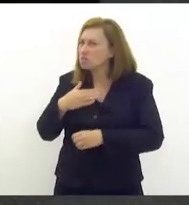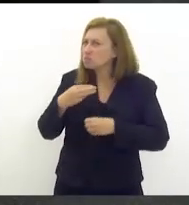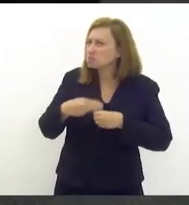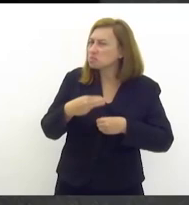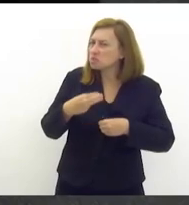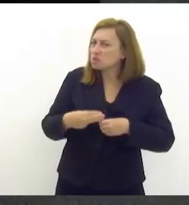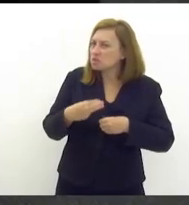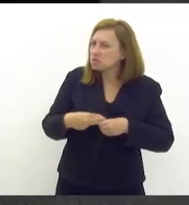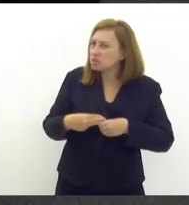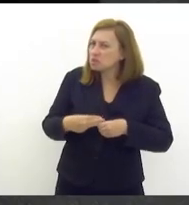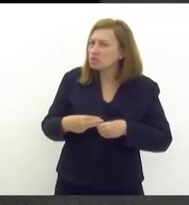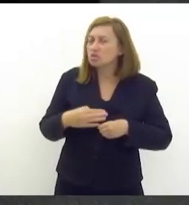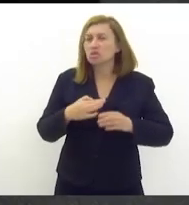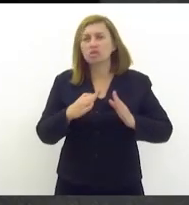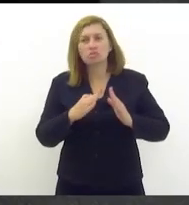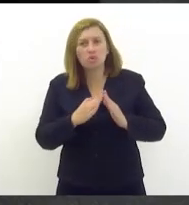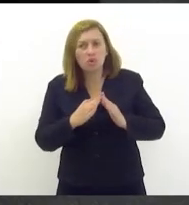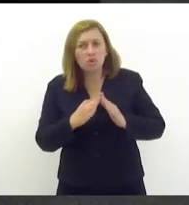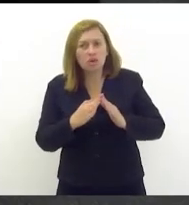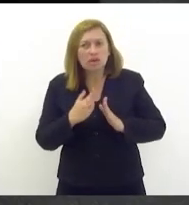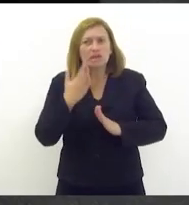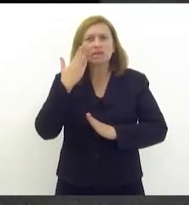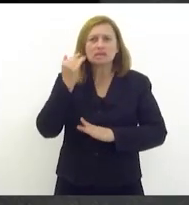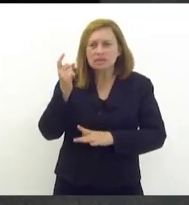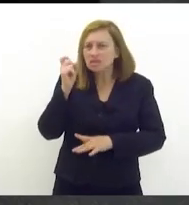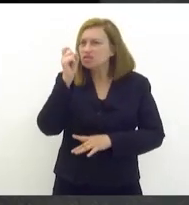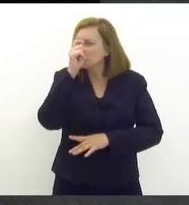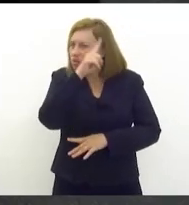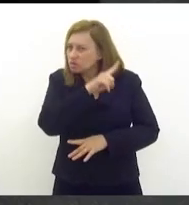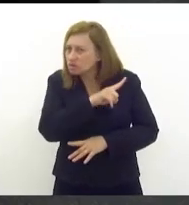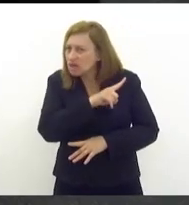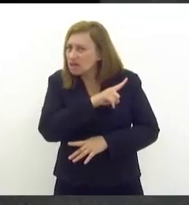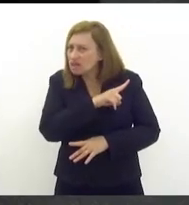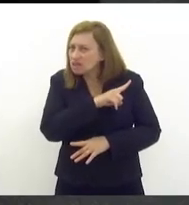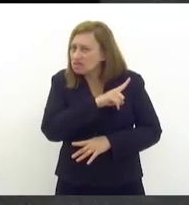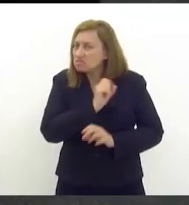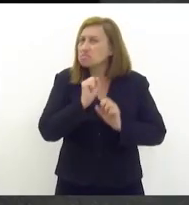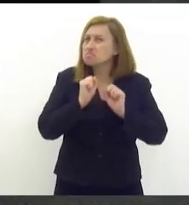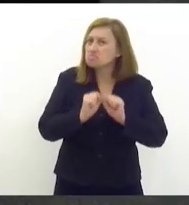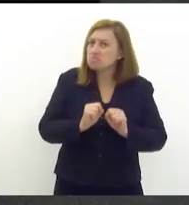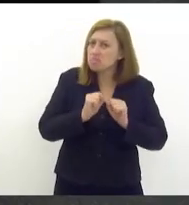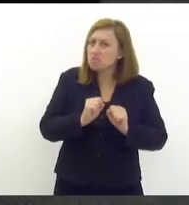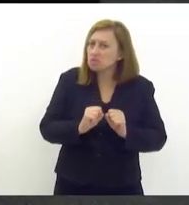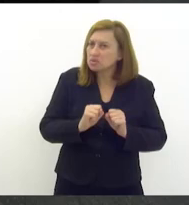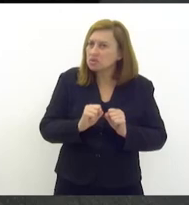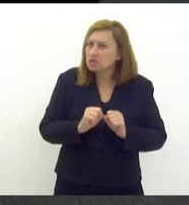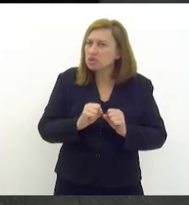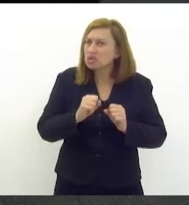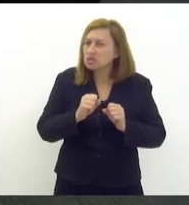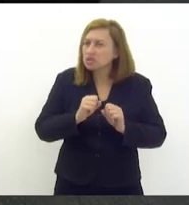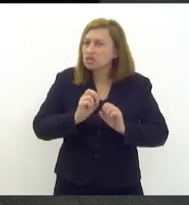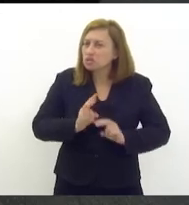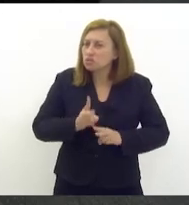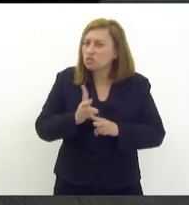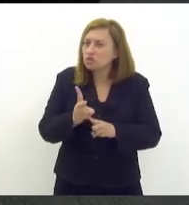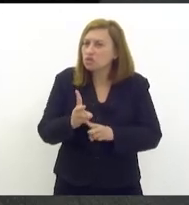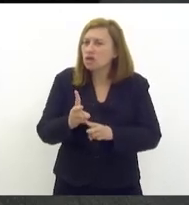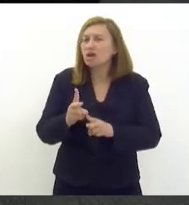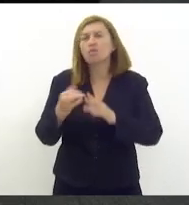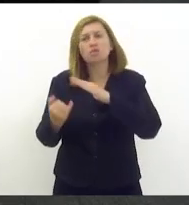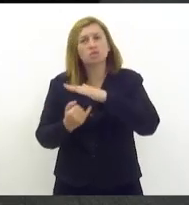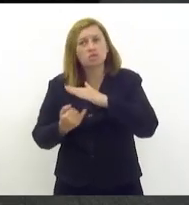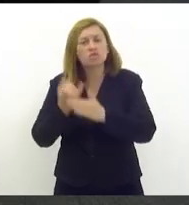que eu resido e saídas da gente poder tocar uma instituição tão importante